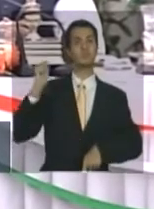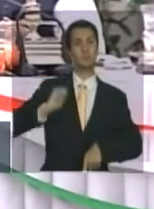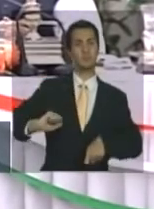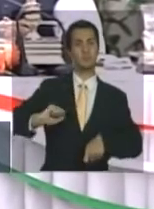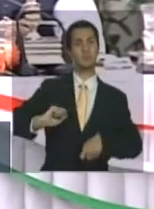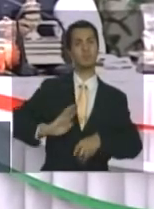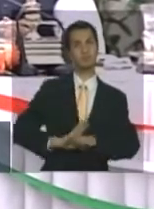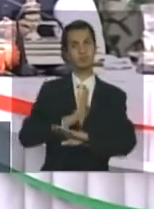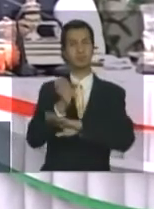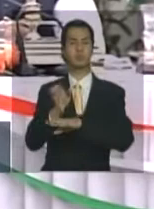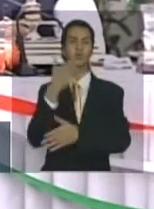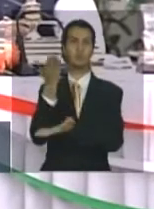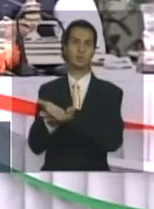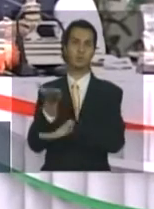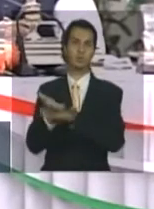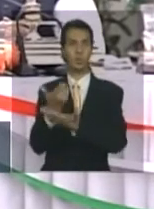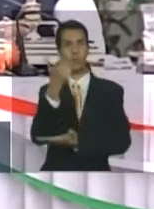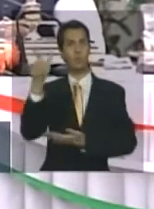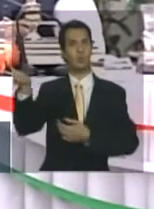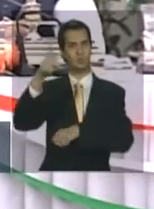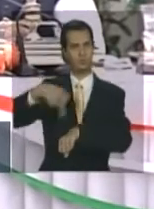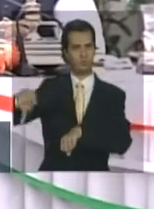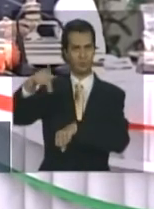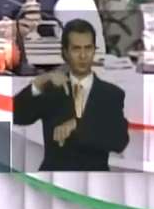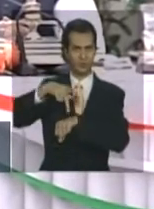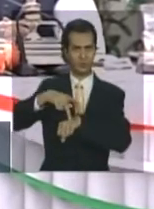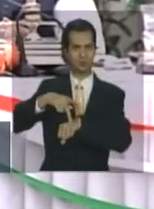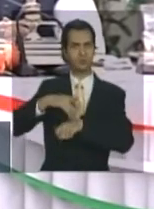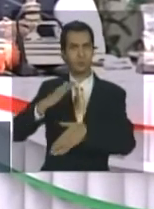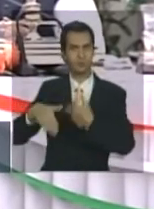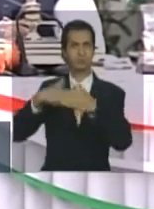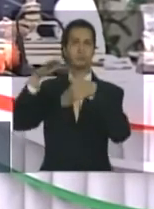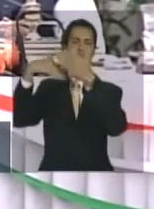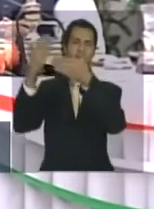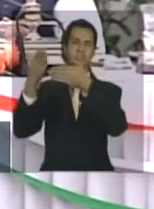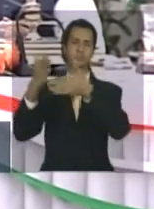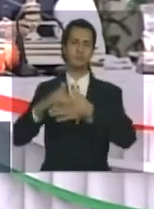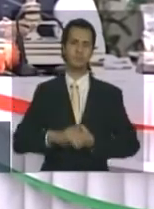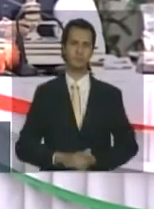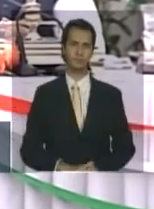India and Brazil will become important South-South